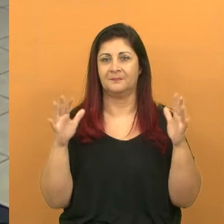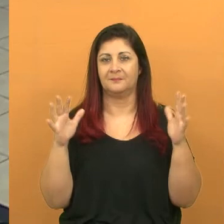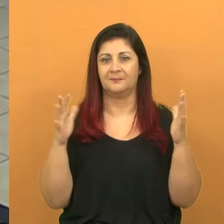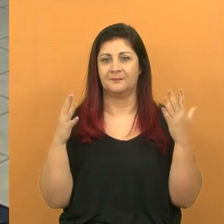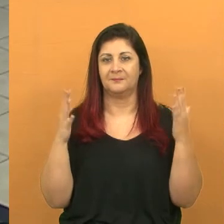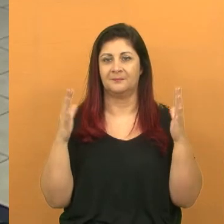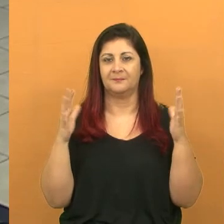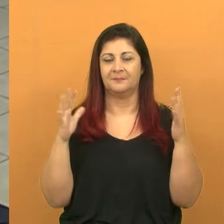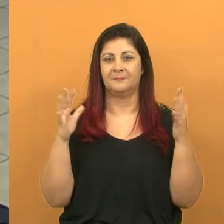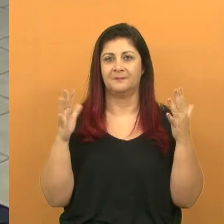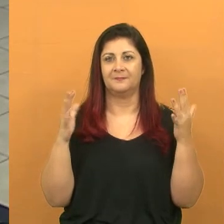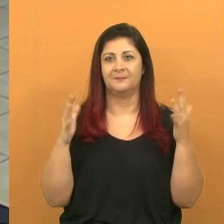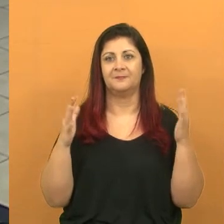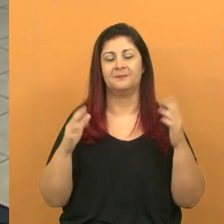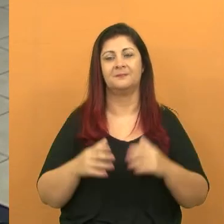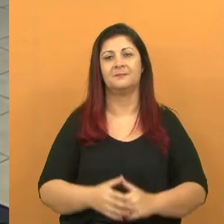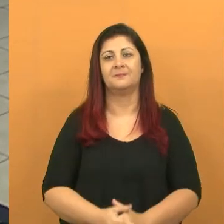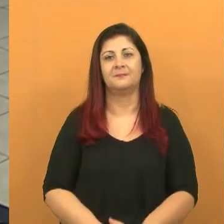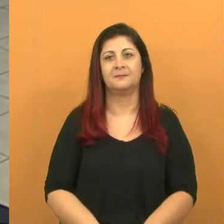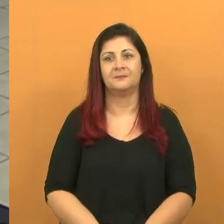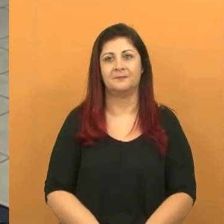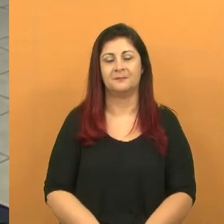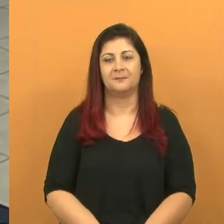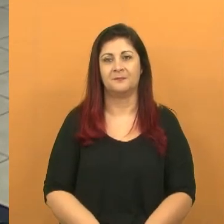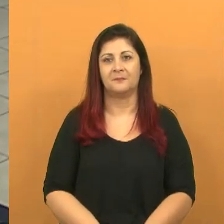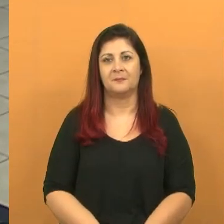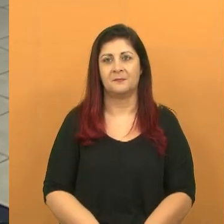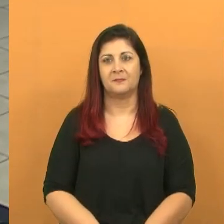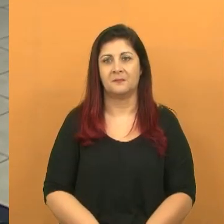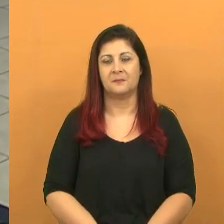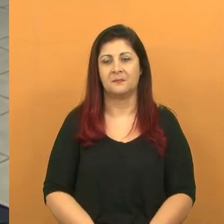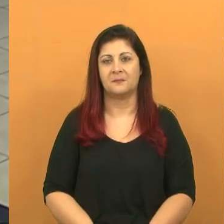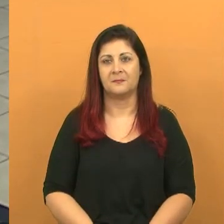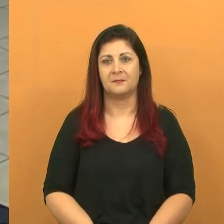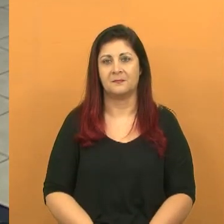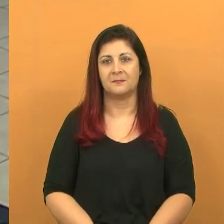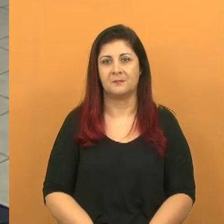Próximo projeto.